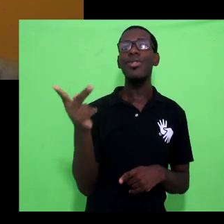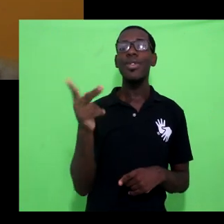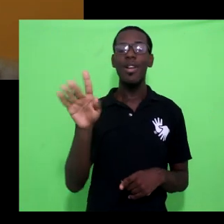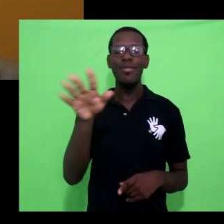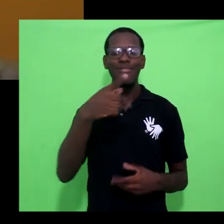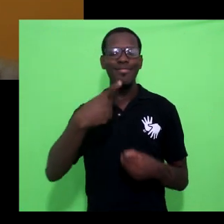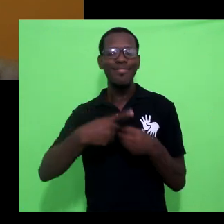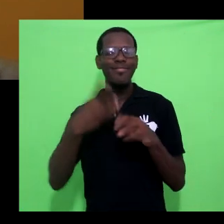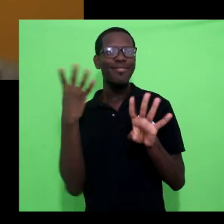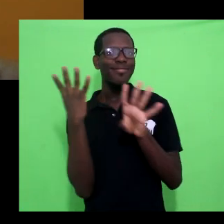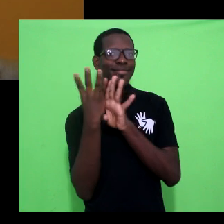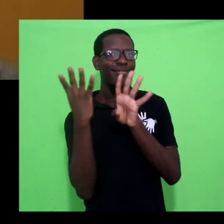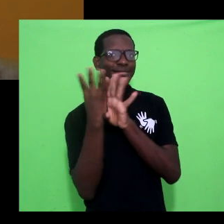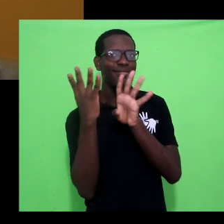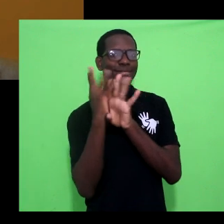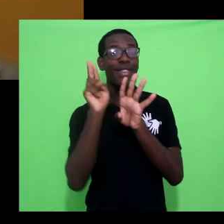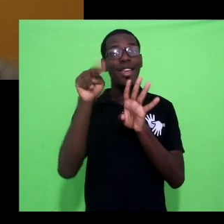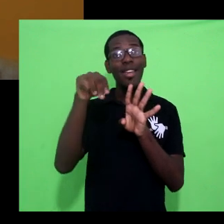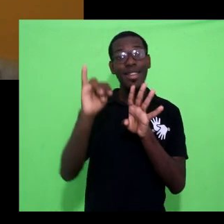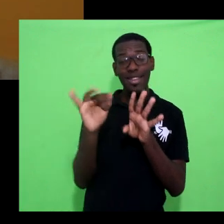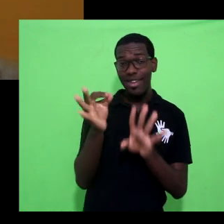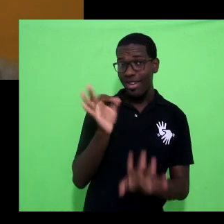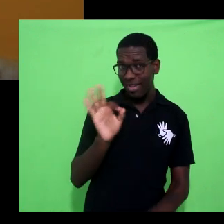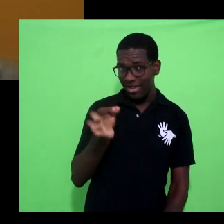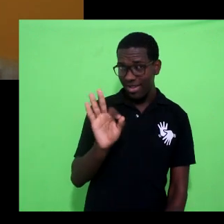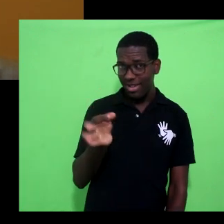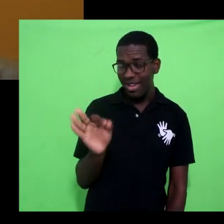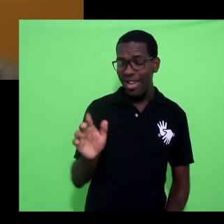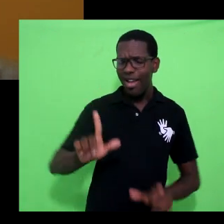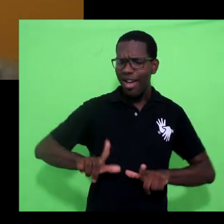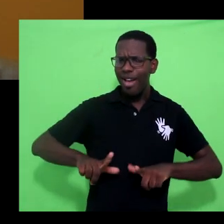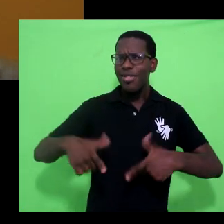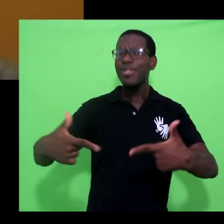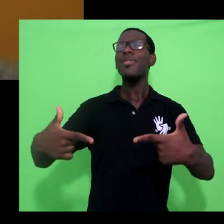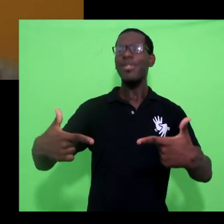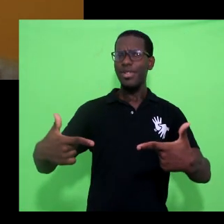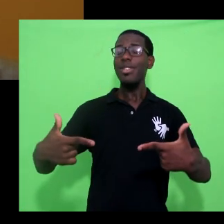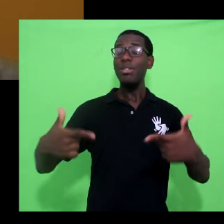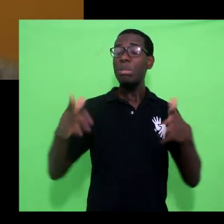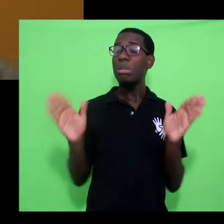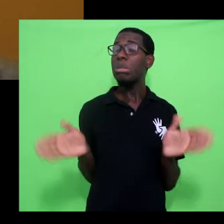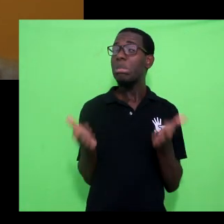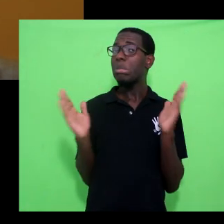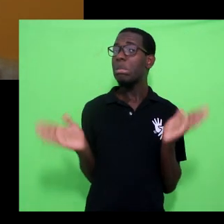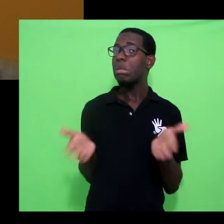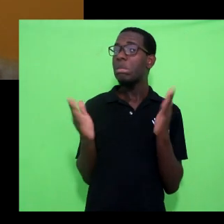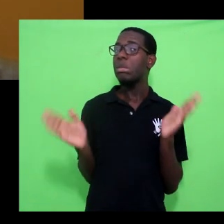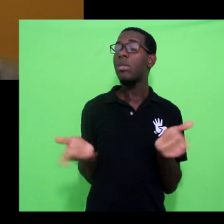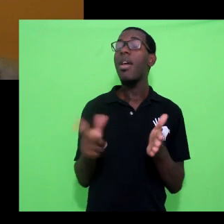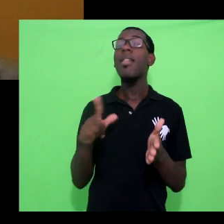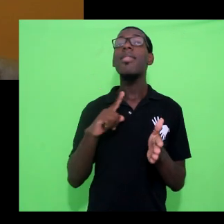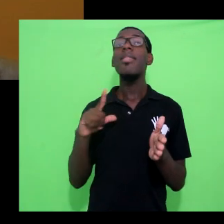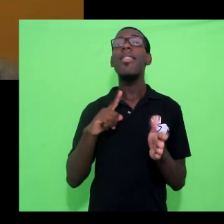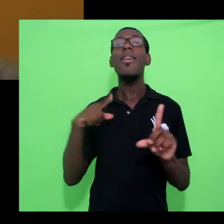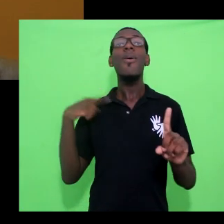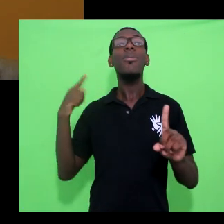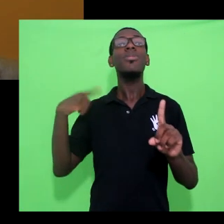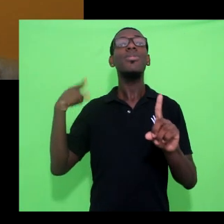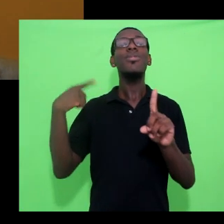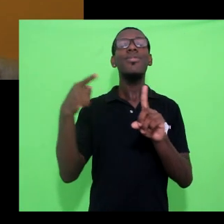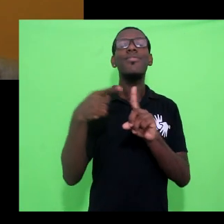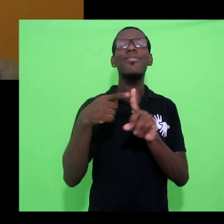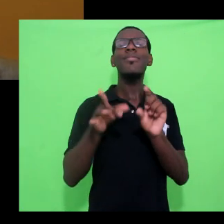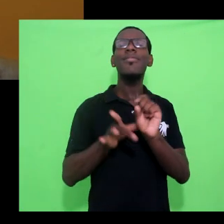dessa programação. O Instituto ele presta um importante serviço histórico e geográfico para a cidade de Nova Iguaçu e